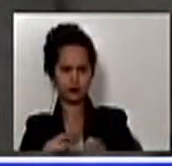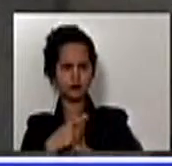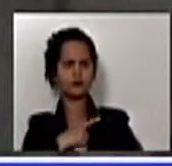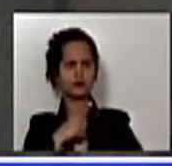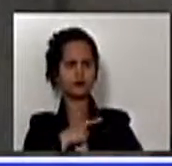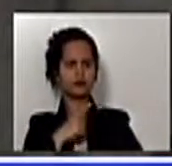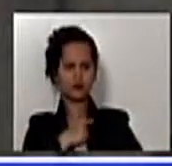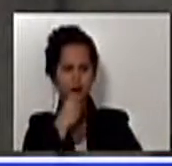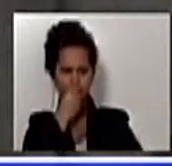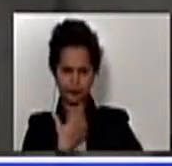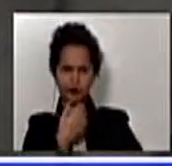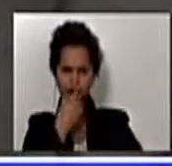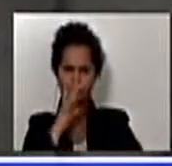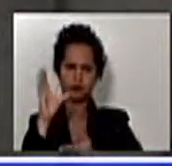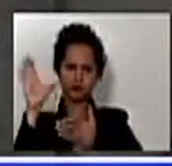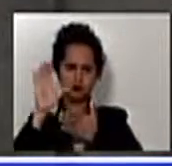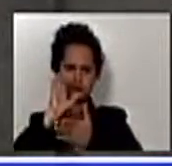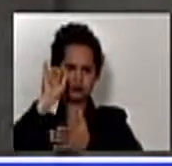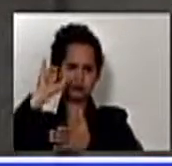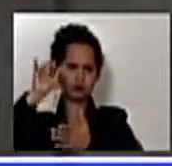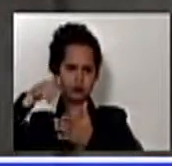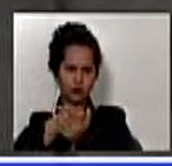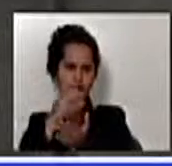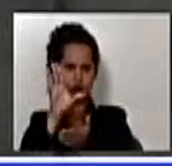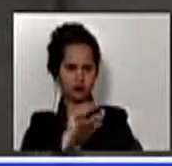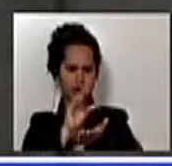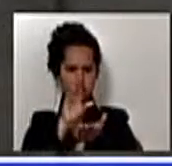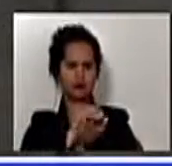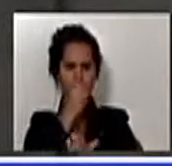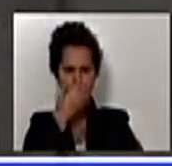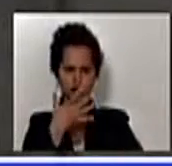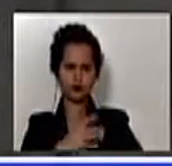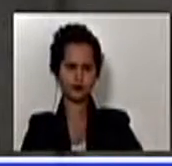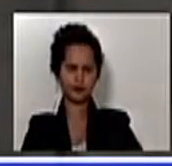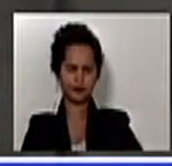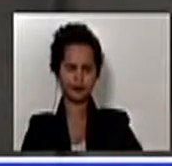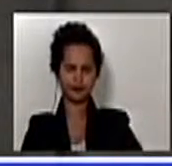teve um desempenho bastante satisfatório também.